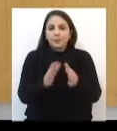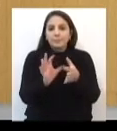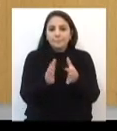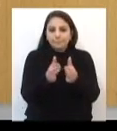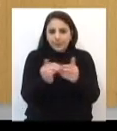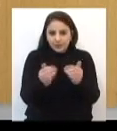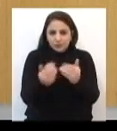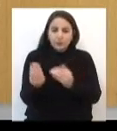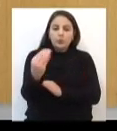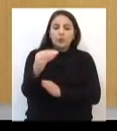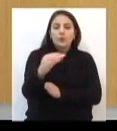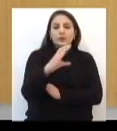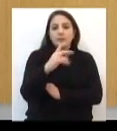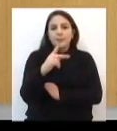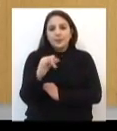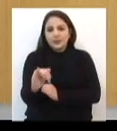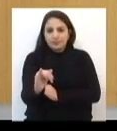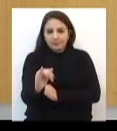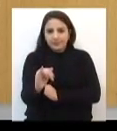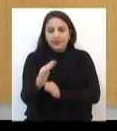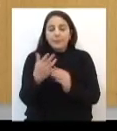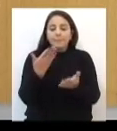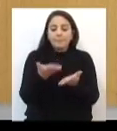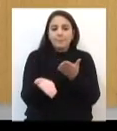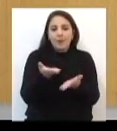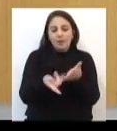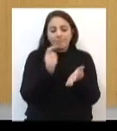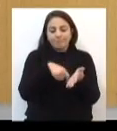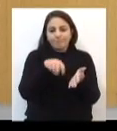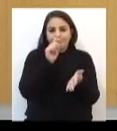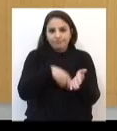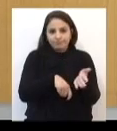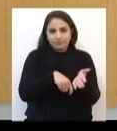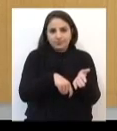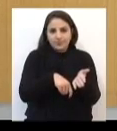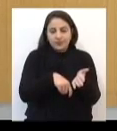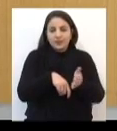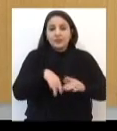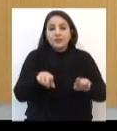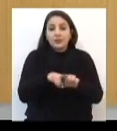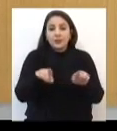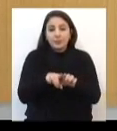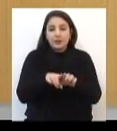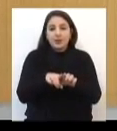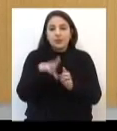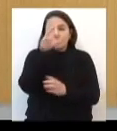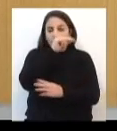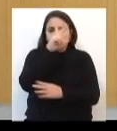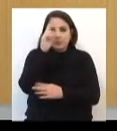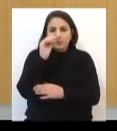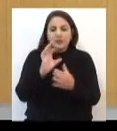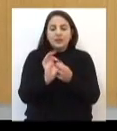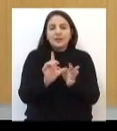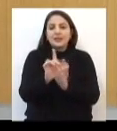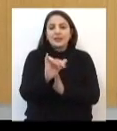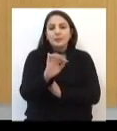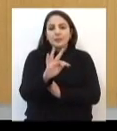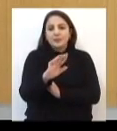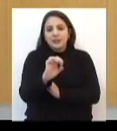Requerimento para a instauração de CPI perde assinaturas. Os argumentos do Executivo sobre a licitação da